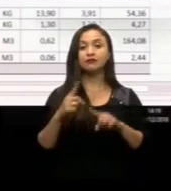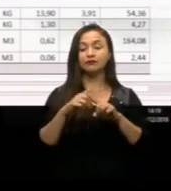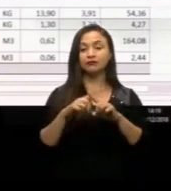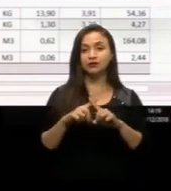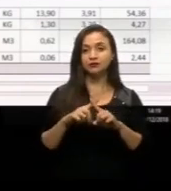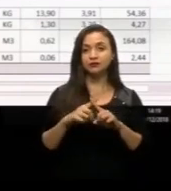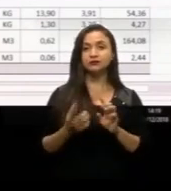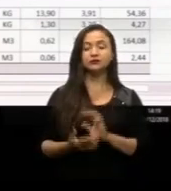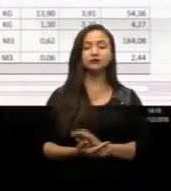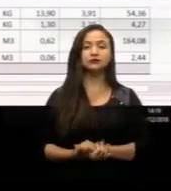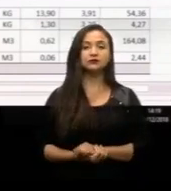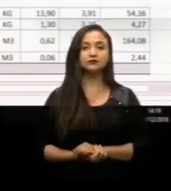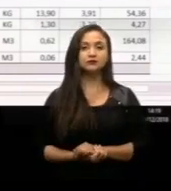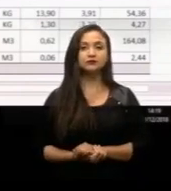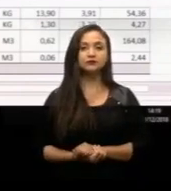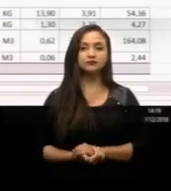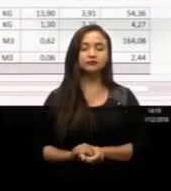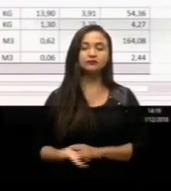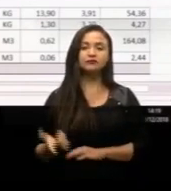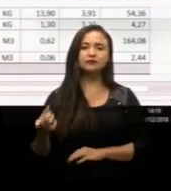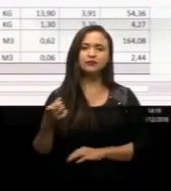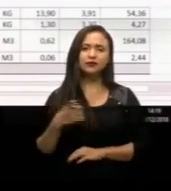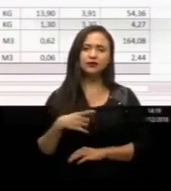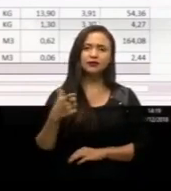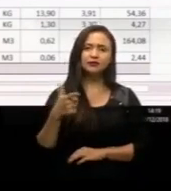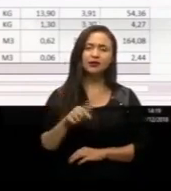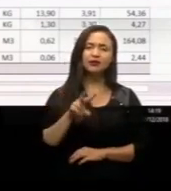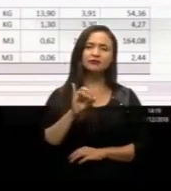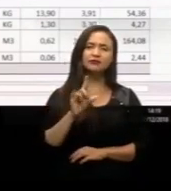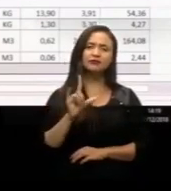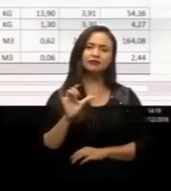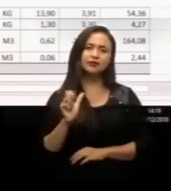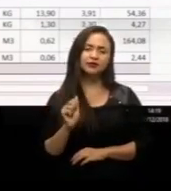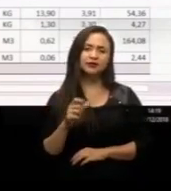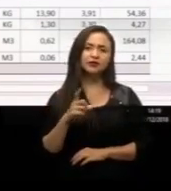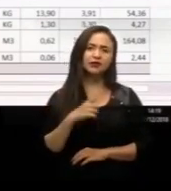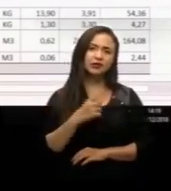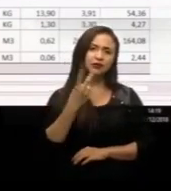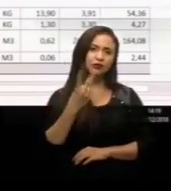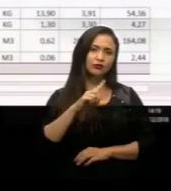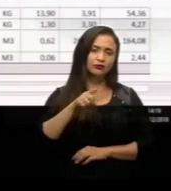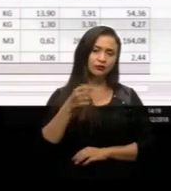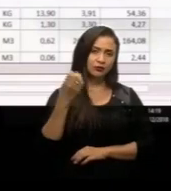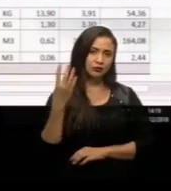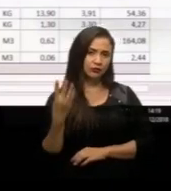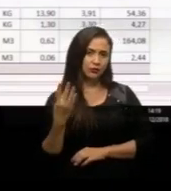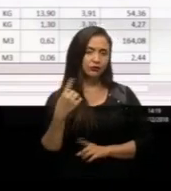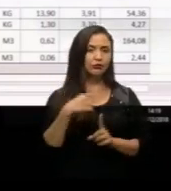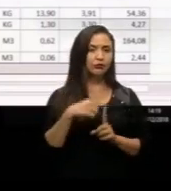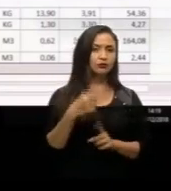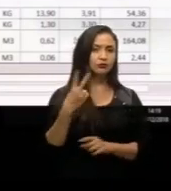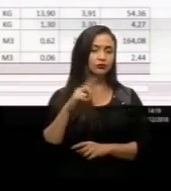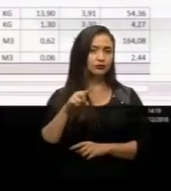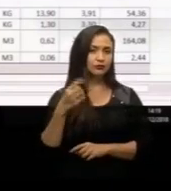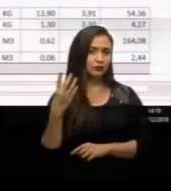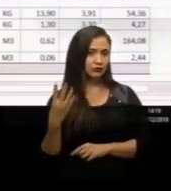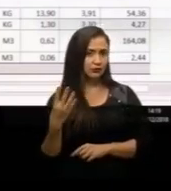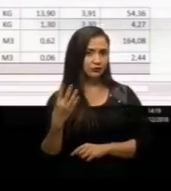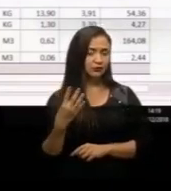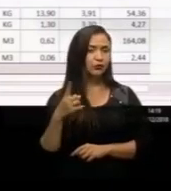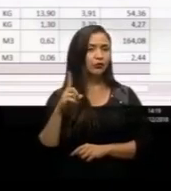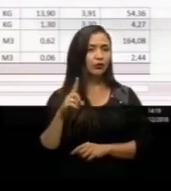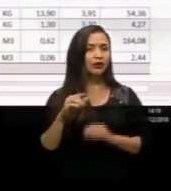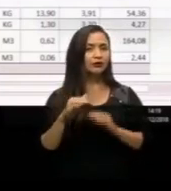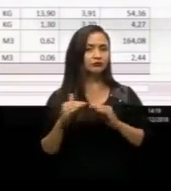Vezes tem aquela outra viga baldrame também, que ela tem 2,4 mais 2,4, que é da